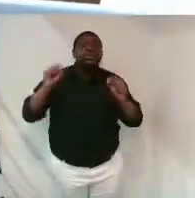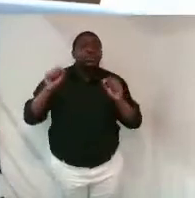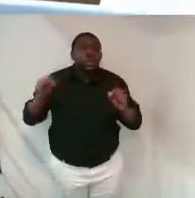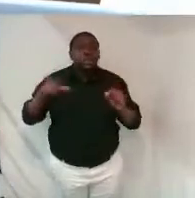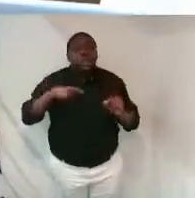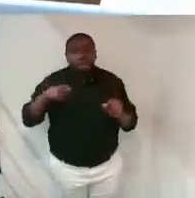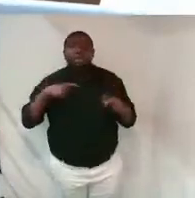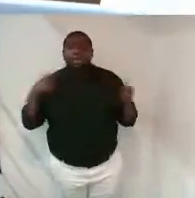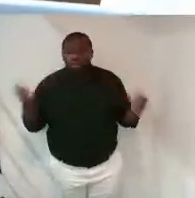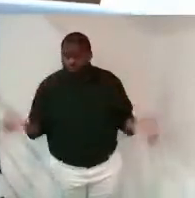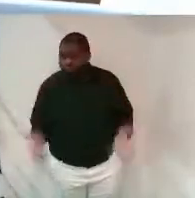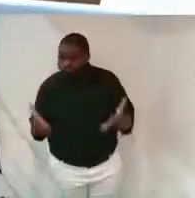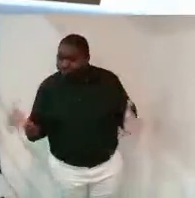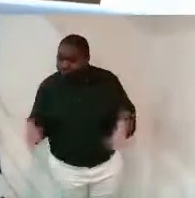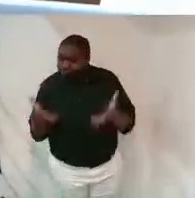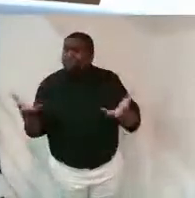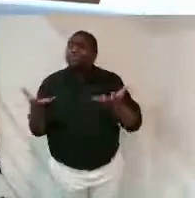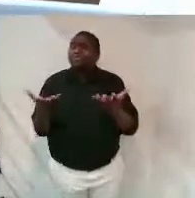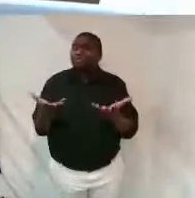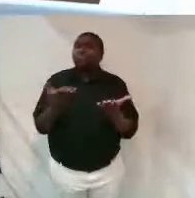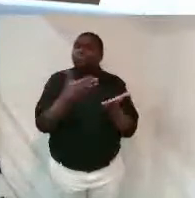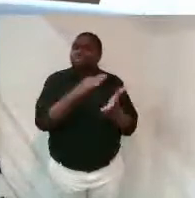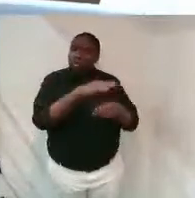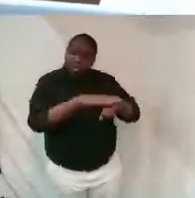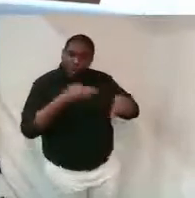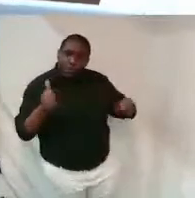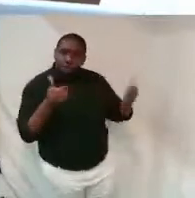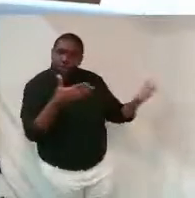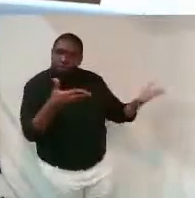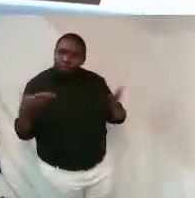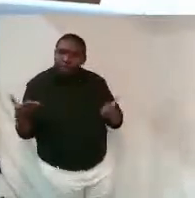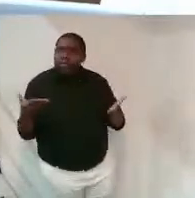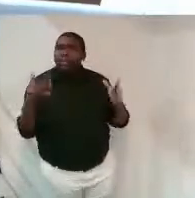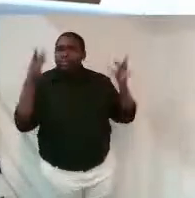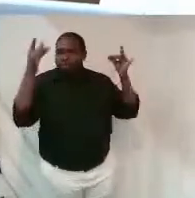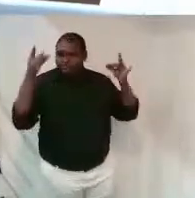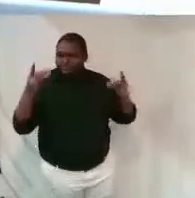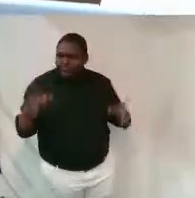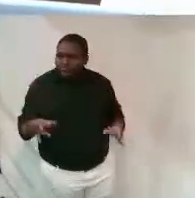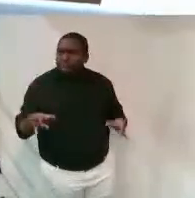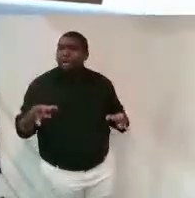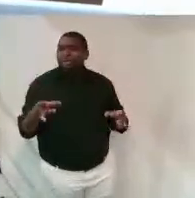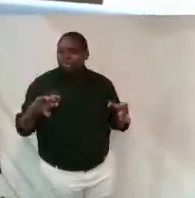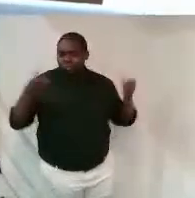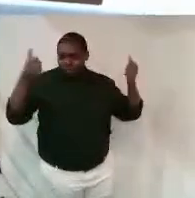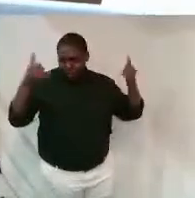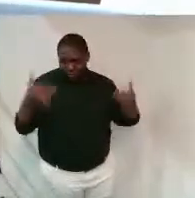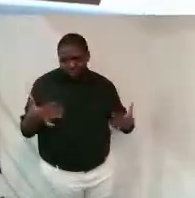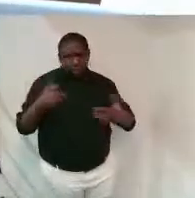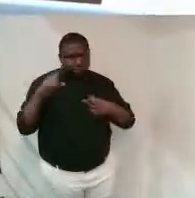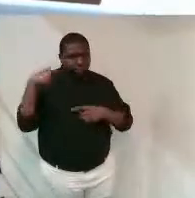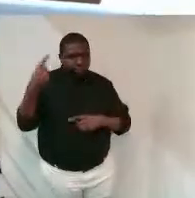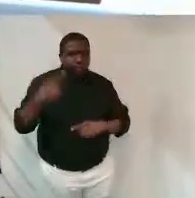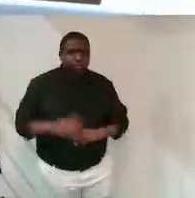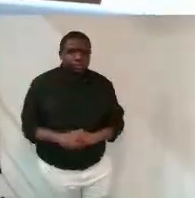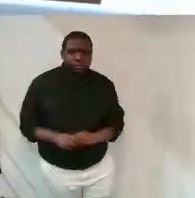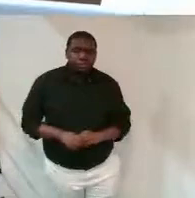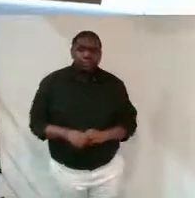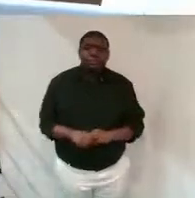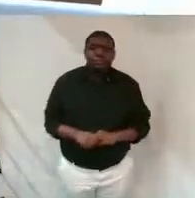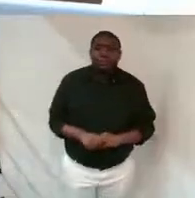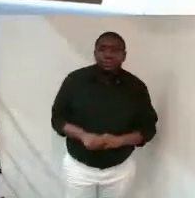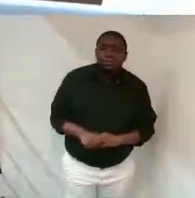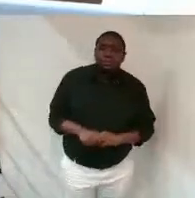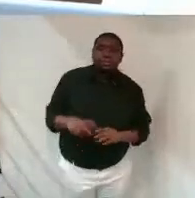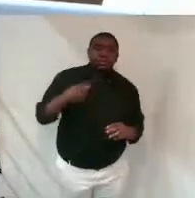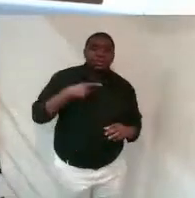mínimas condições, contratando e assim por diante, que vai ser detalhado pelos colegas a seguir. Então, a gente exige muito essa questão